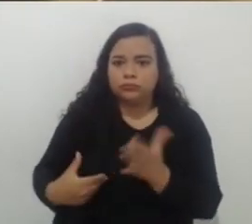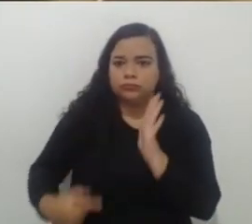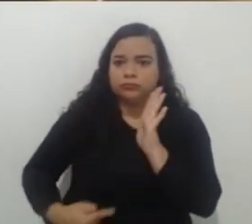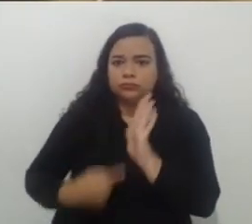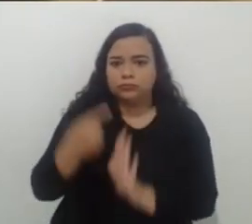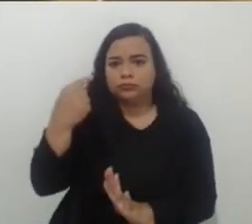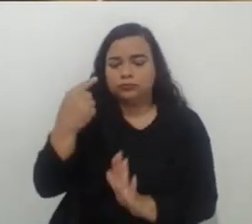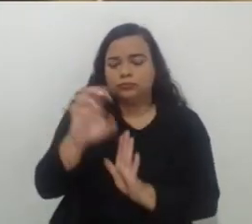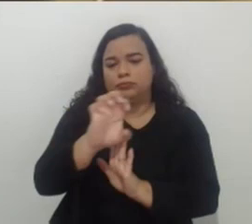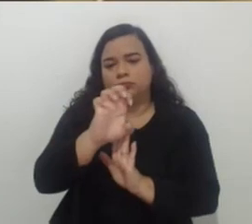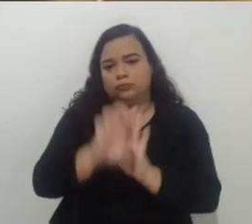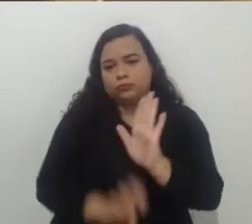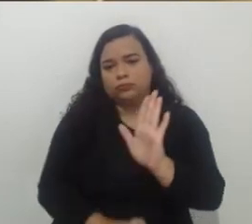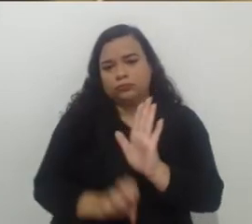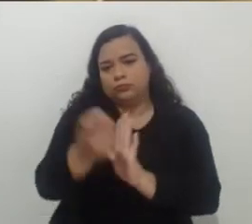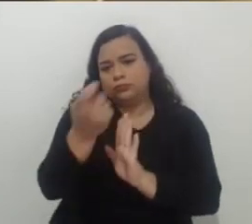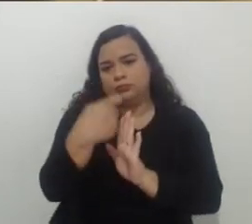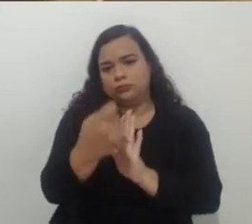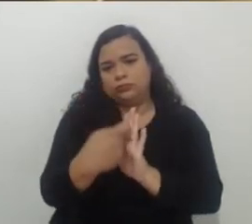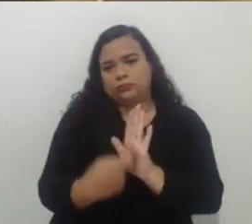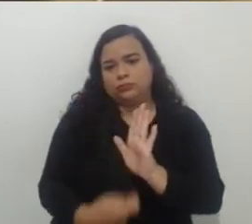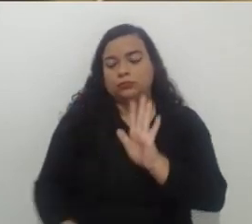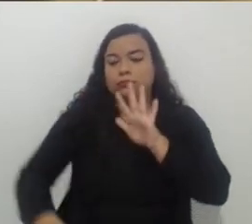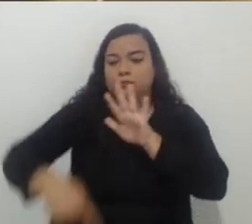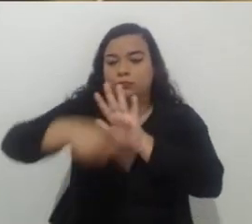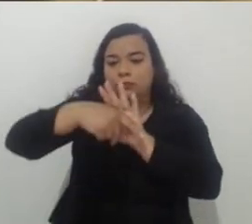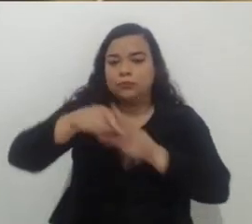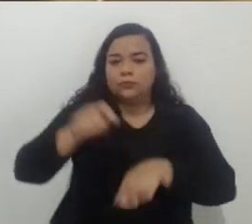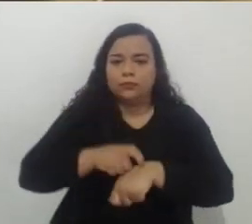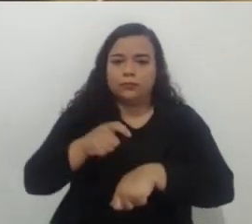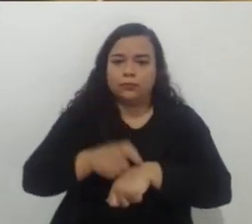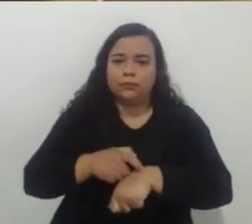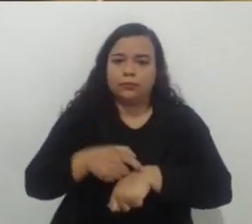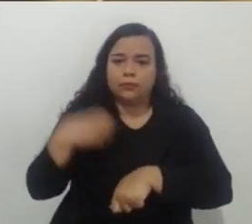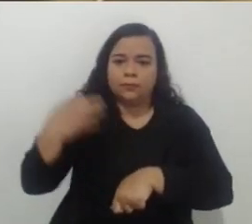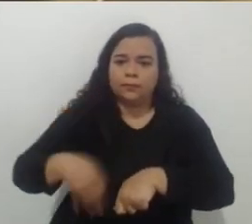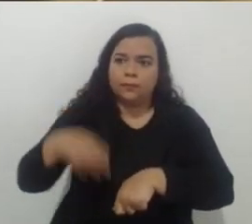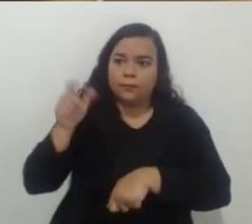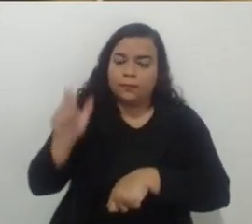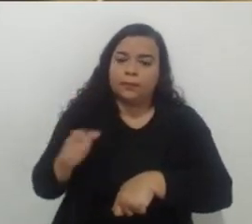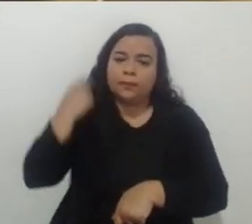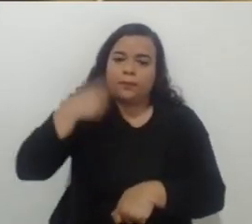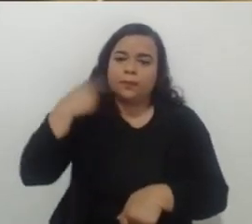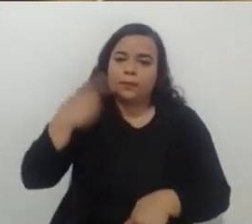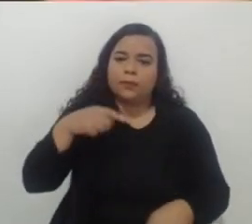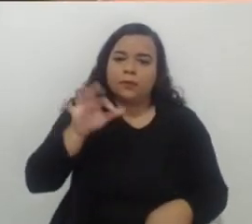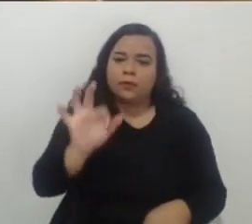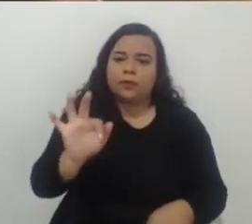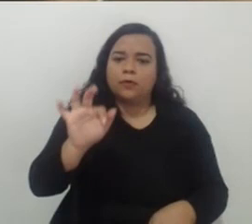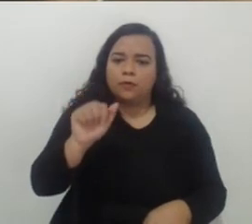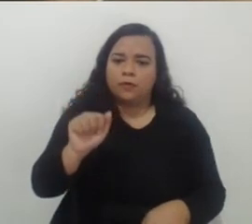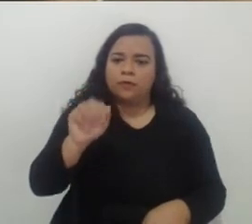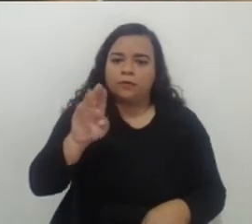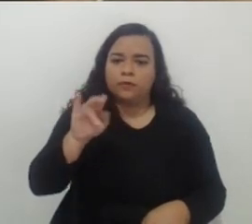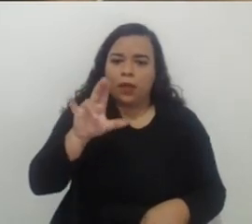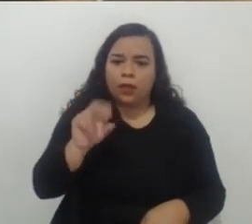honorários sucumbenciais do então detentor dele, o advogado Fábio Luiz Monte de Holanda. No